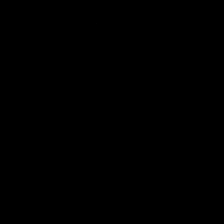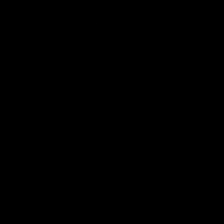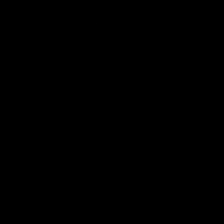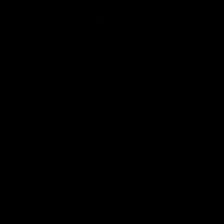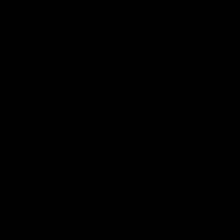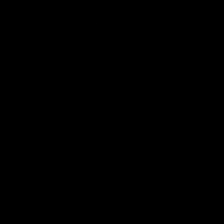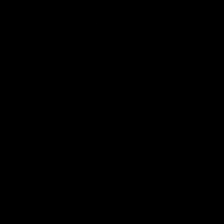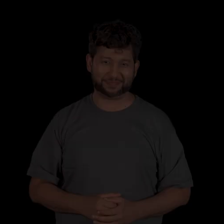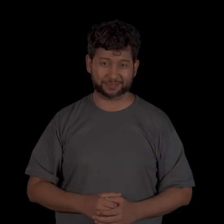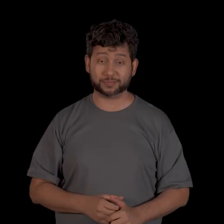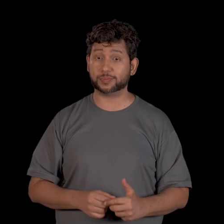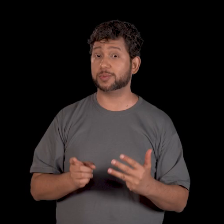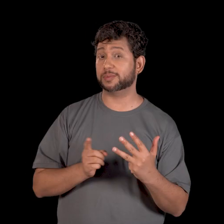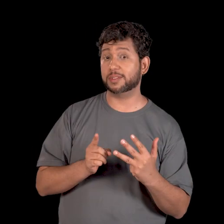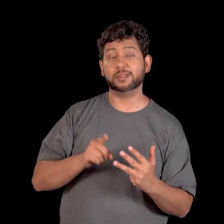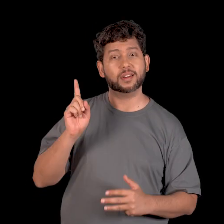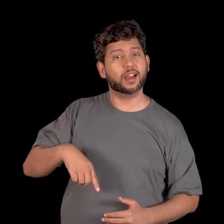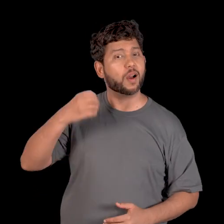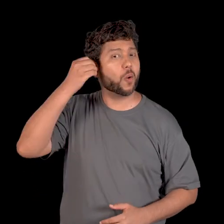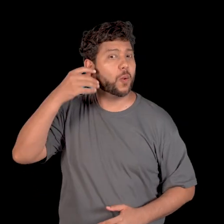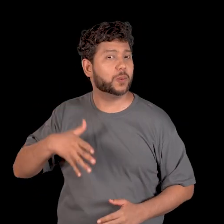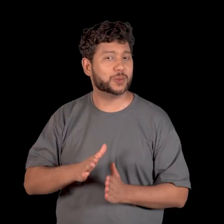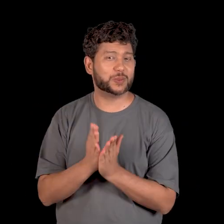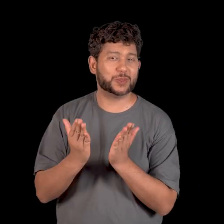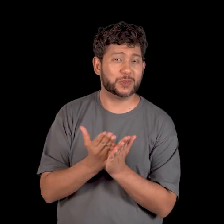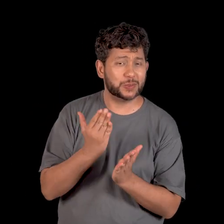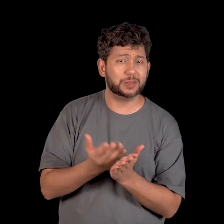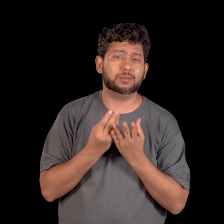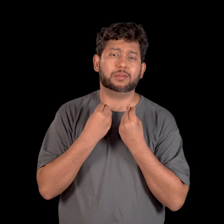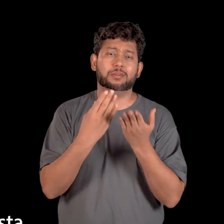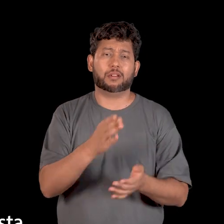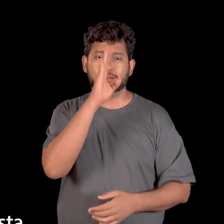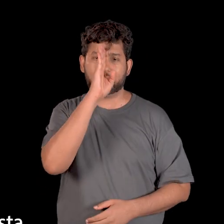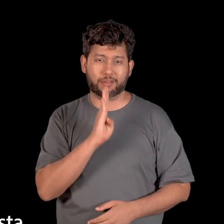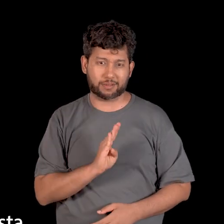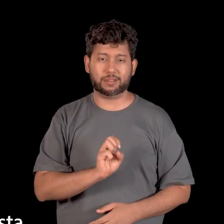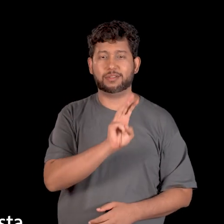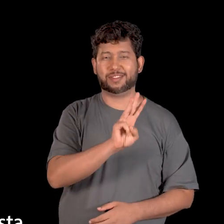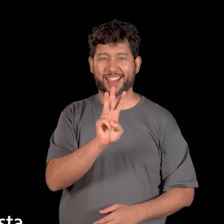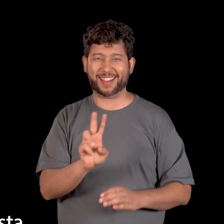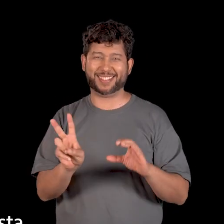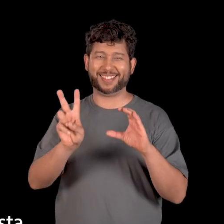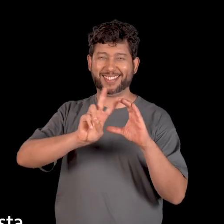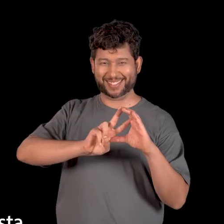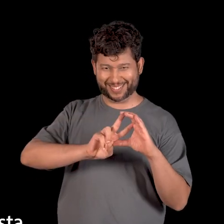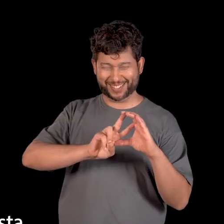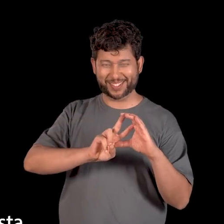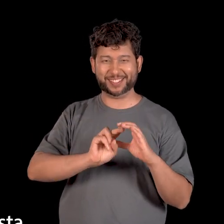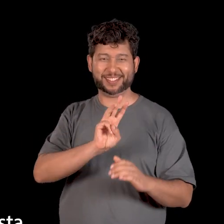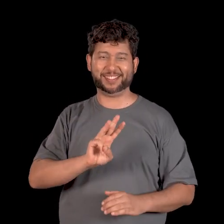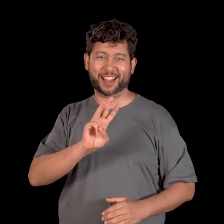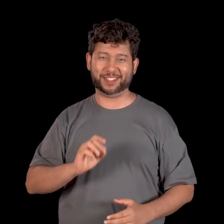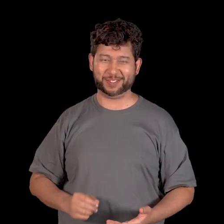os diferentes grupos. O quarto material é o audiobook. Disponibilizado gratuitamente no site da